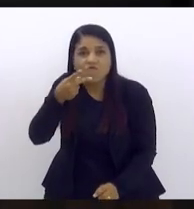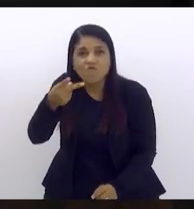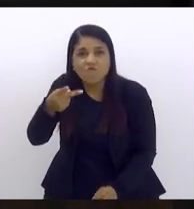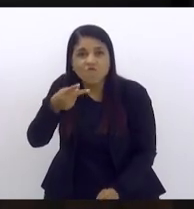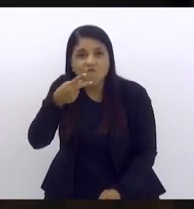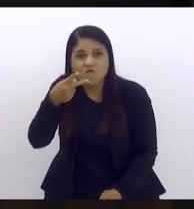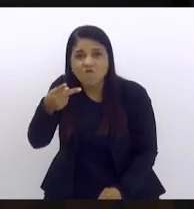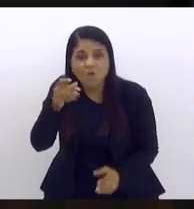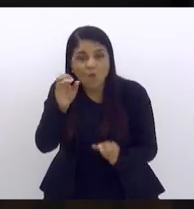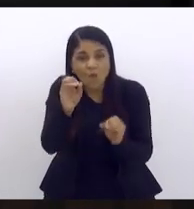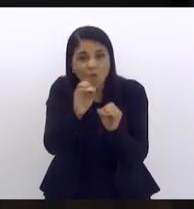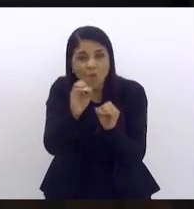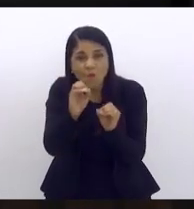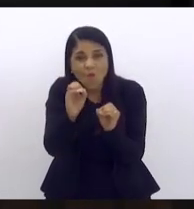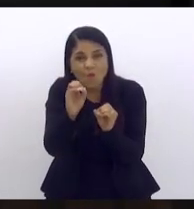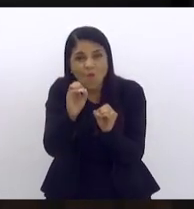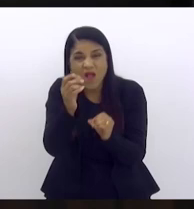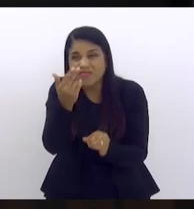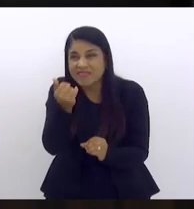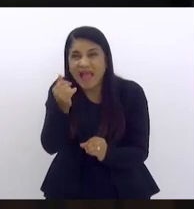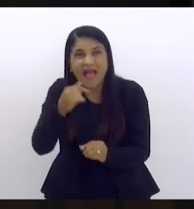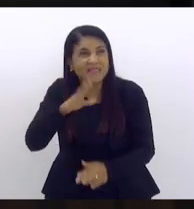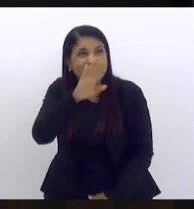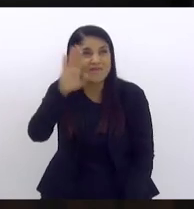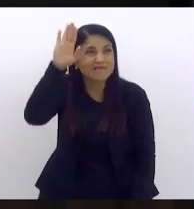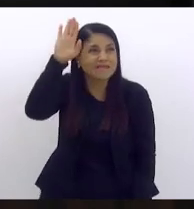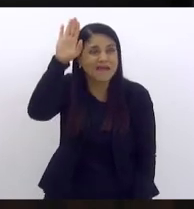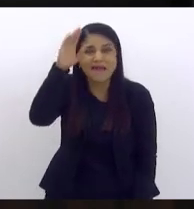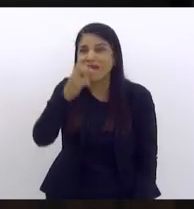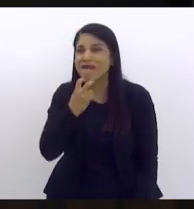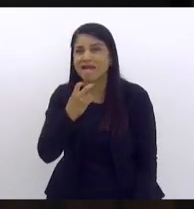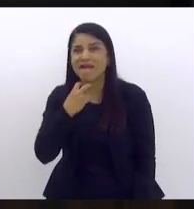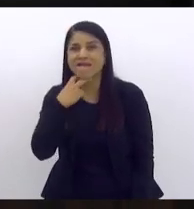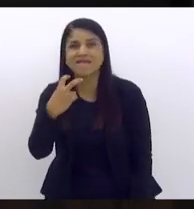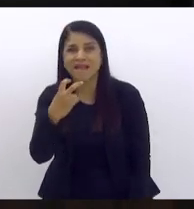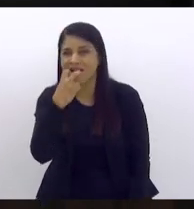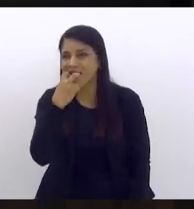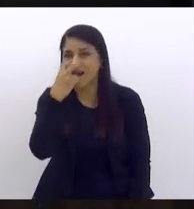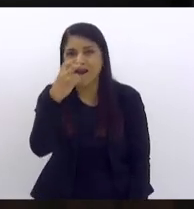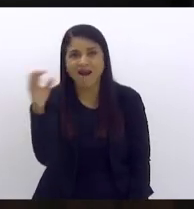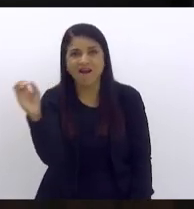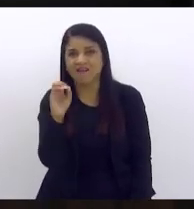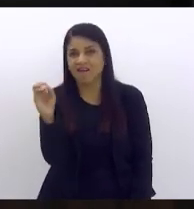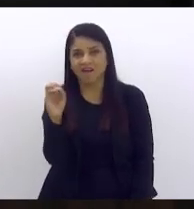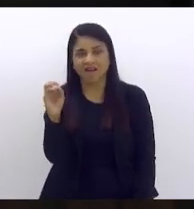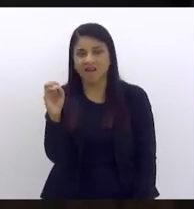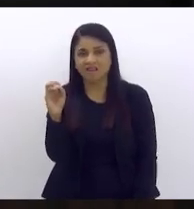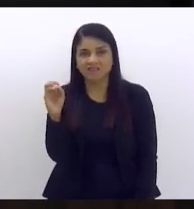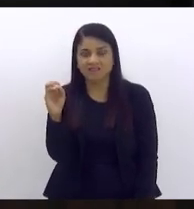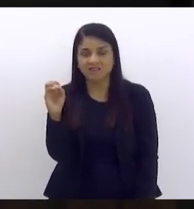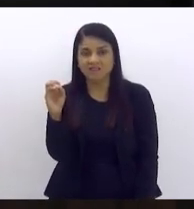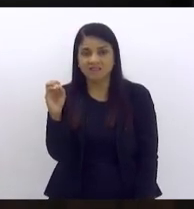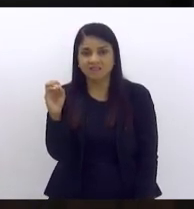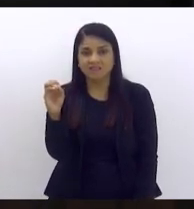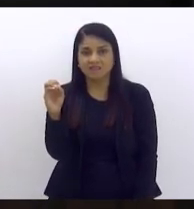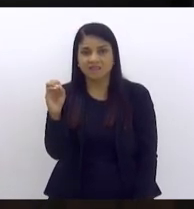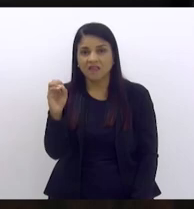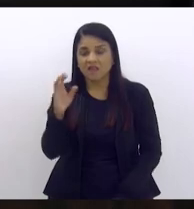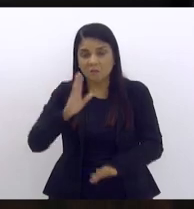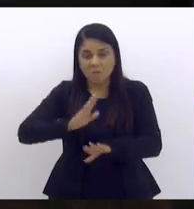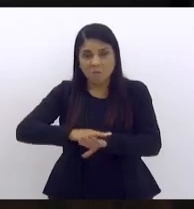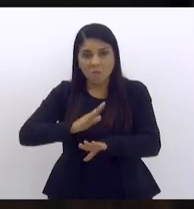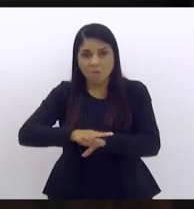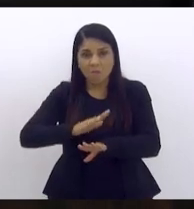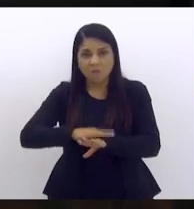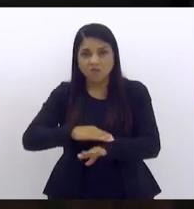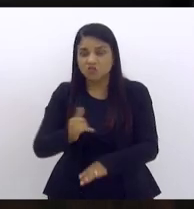ninguém foi capaz de dizer, levantar a mão, falar em voz alta, pedir que ele fizesse em público ali naquele momento